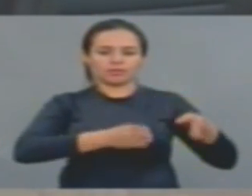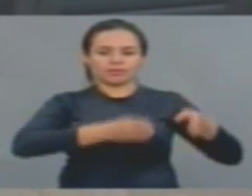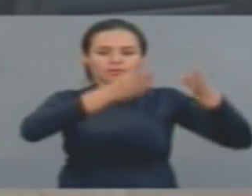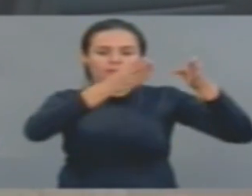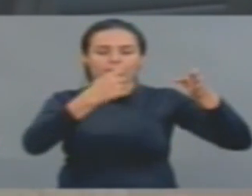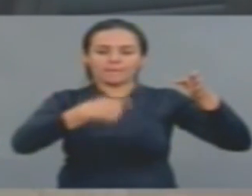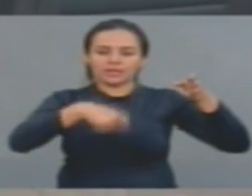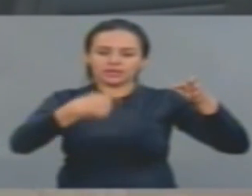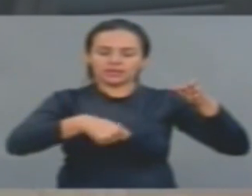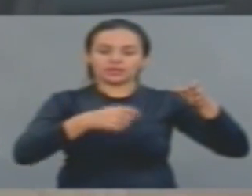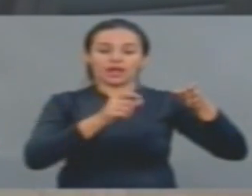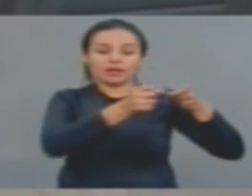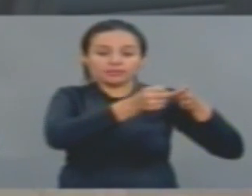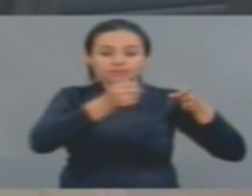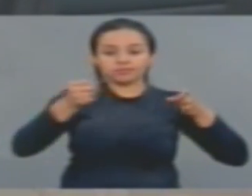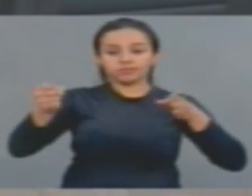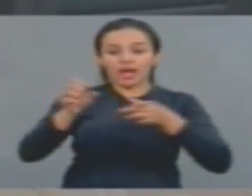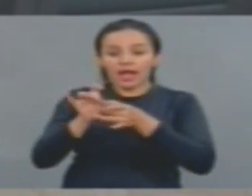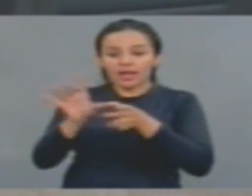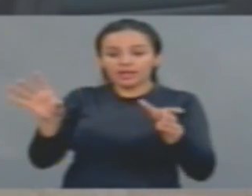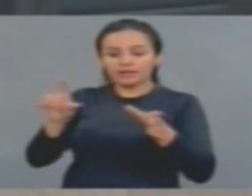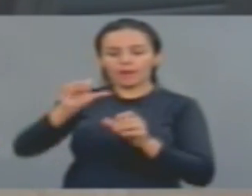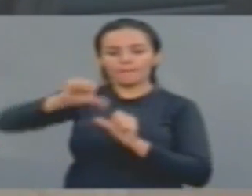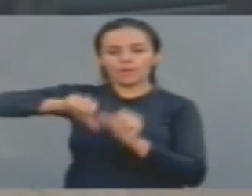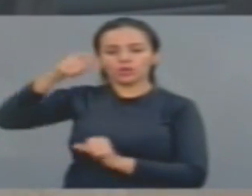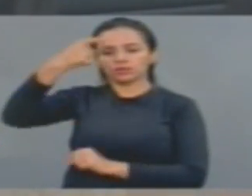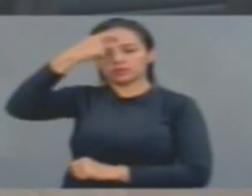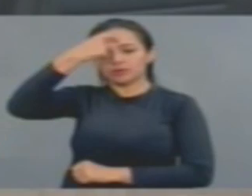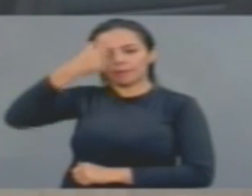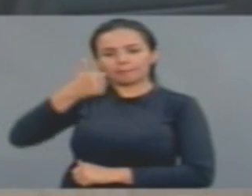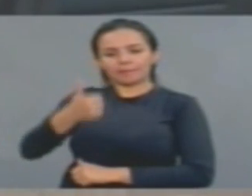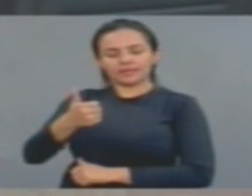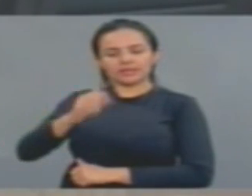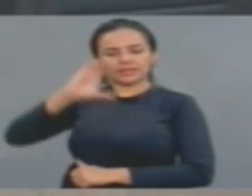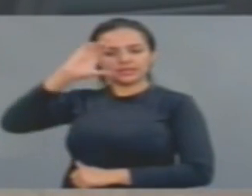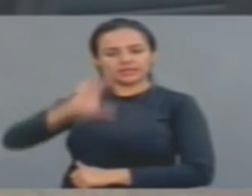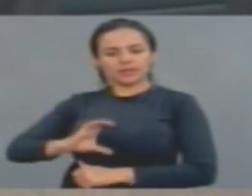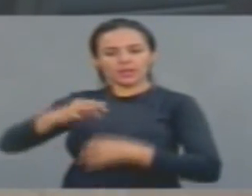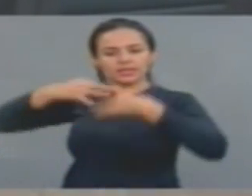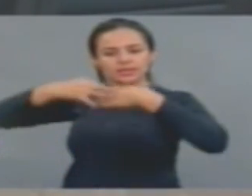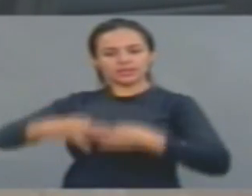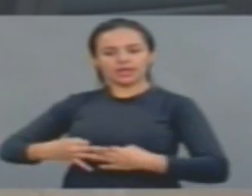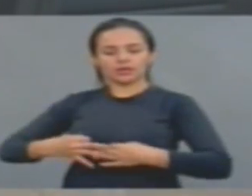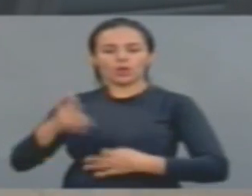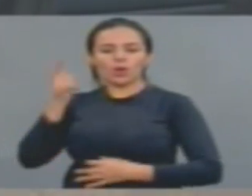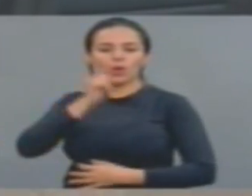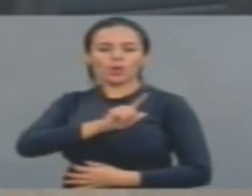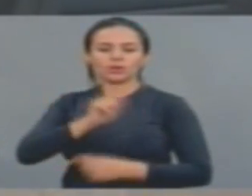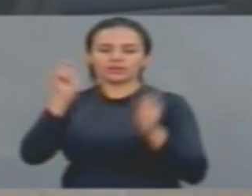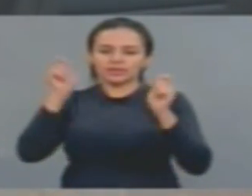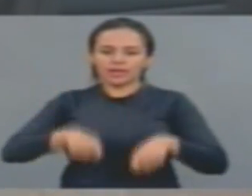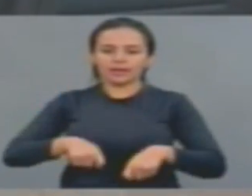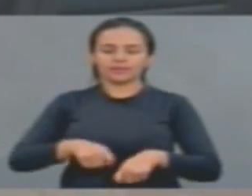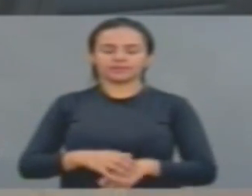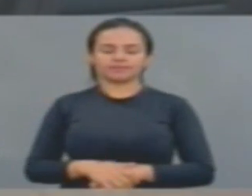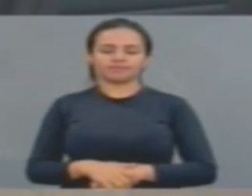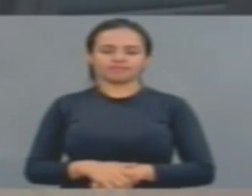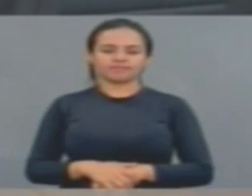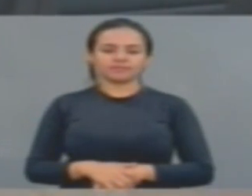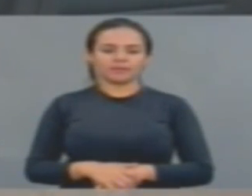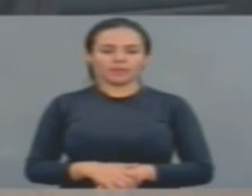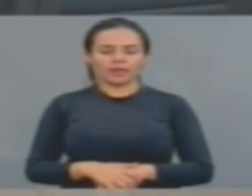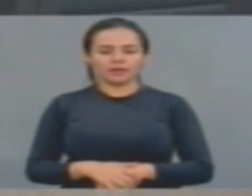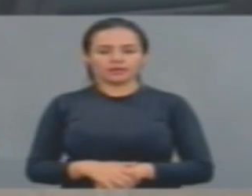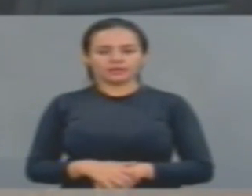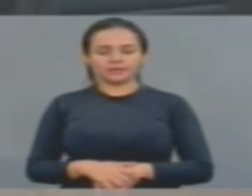o encarceramento e a prática de maldades, de pessoas frustradas na vida que querem soltar todos os seus traumas em jovens que